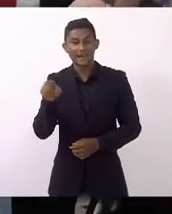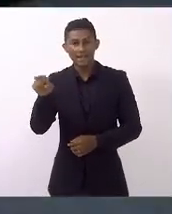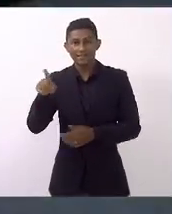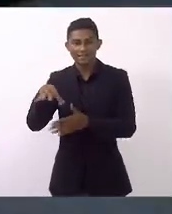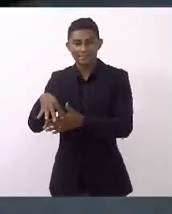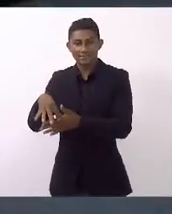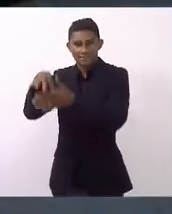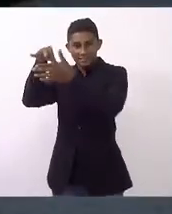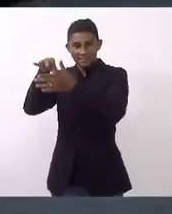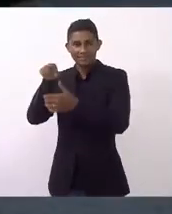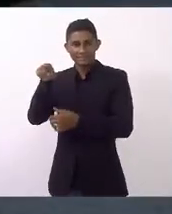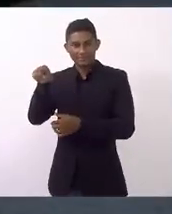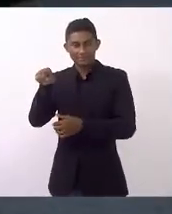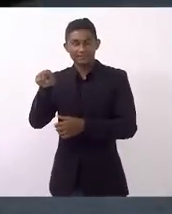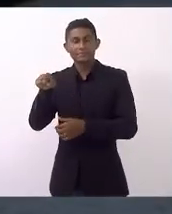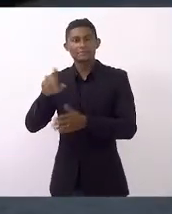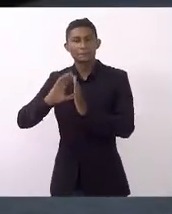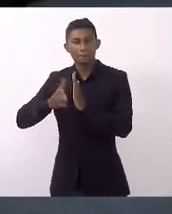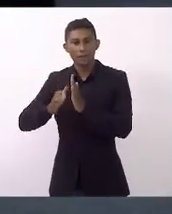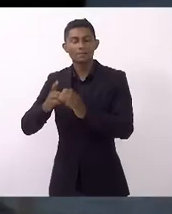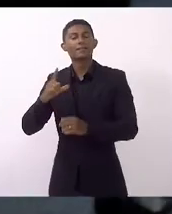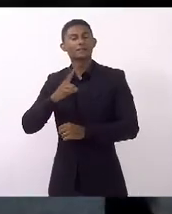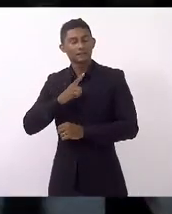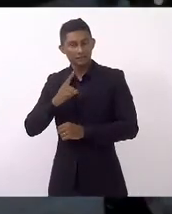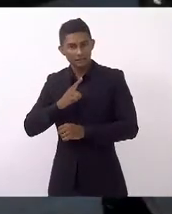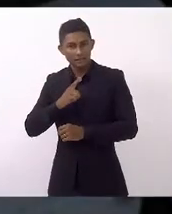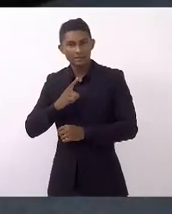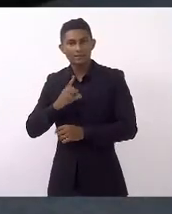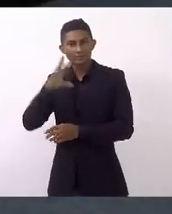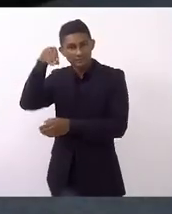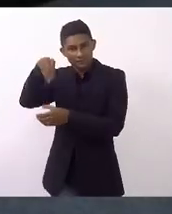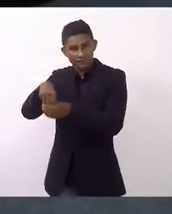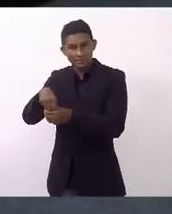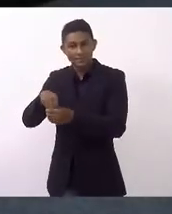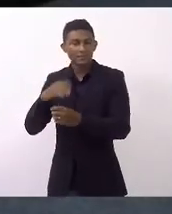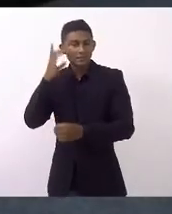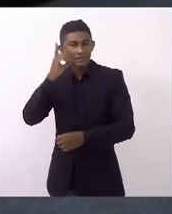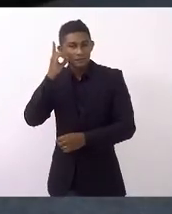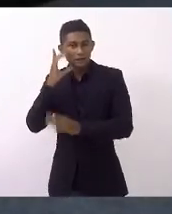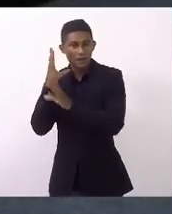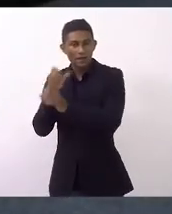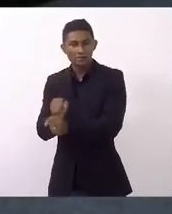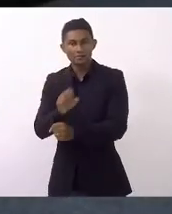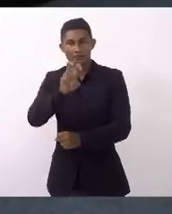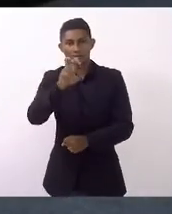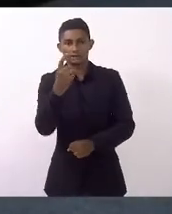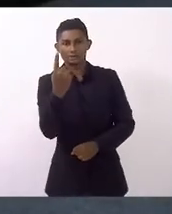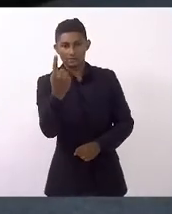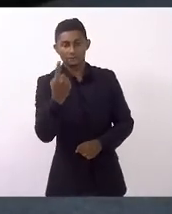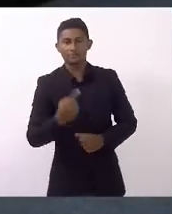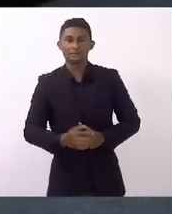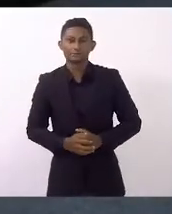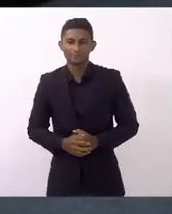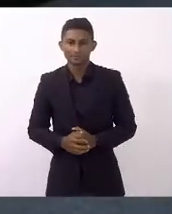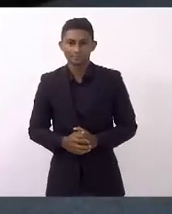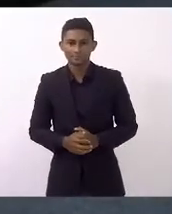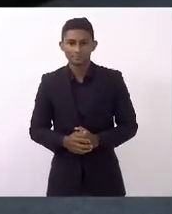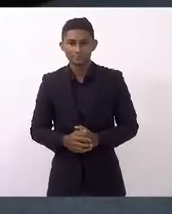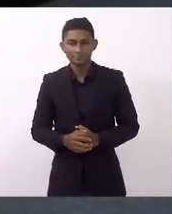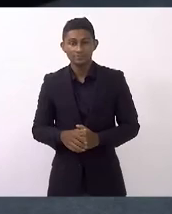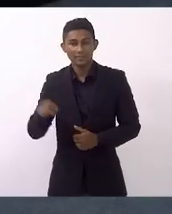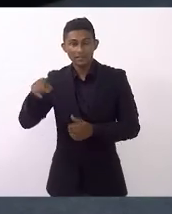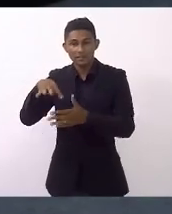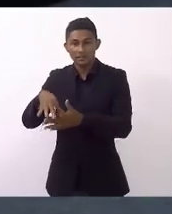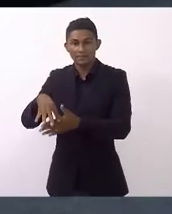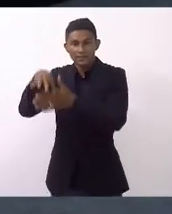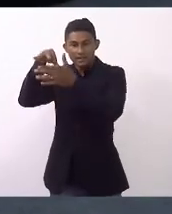lidera é constituída de 51 deputados. E ele divide essa